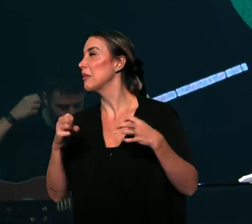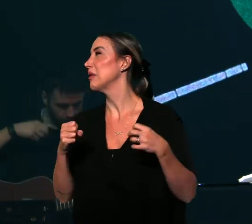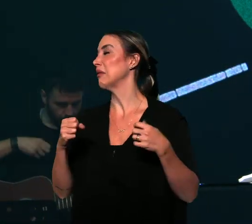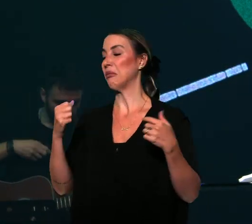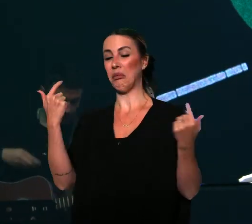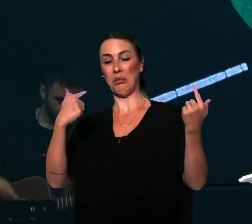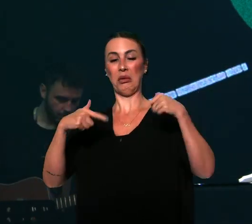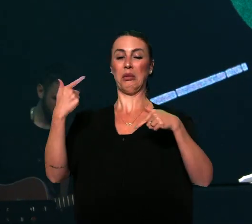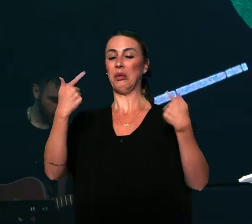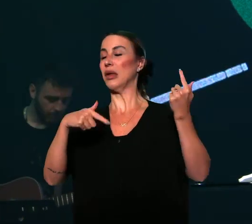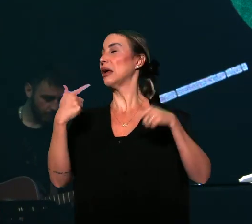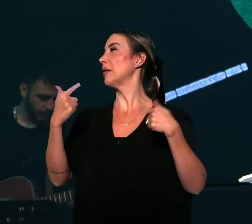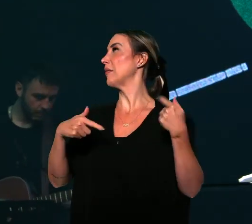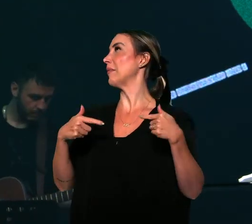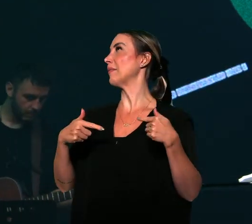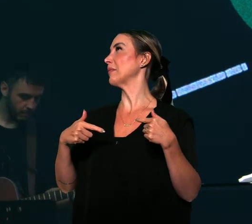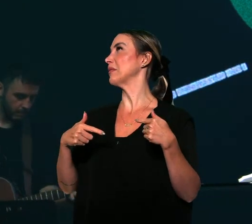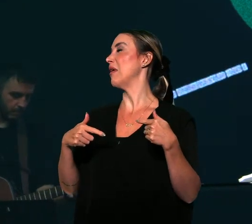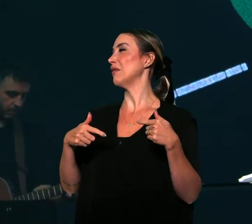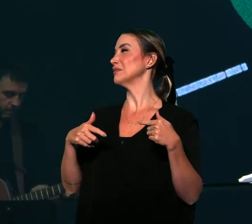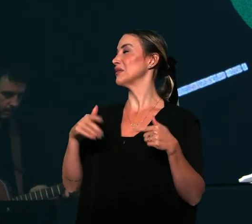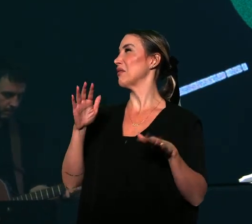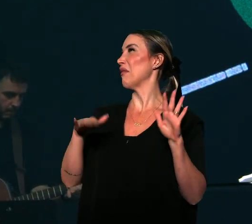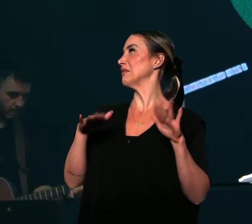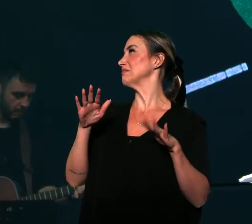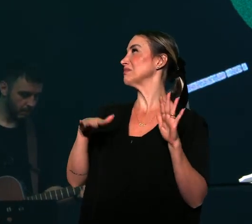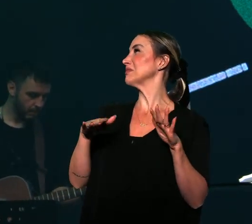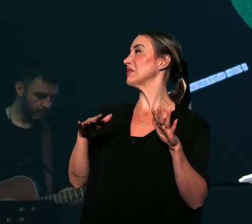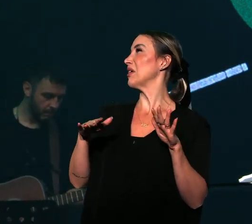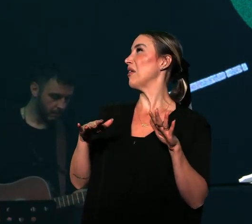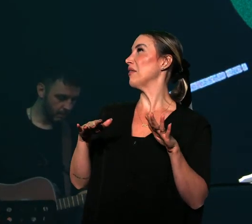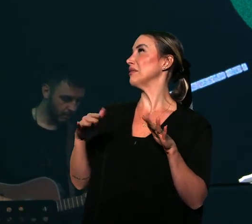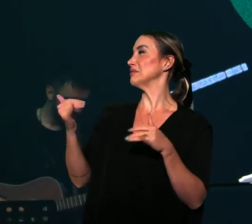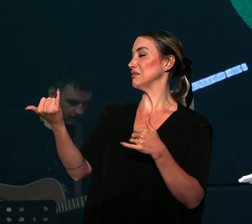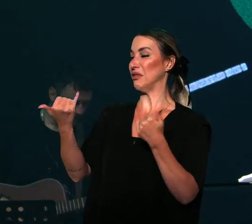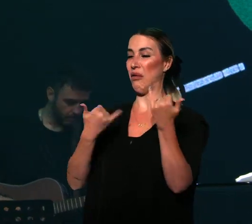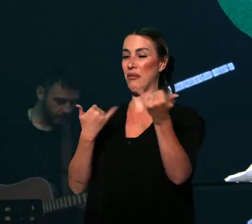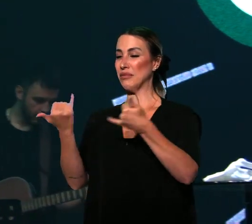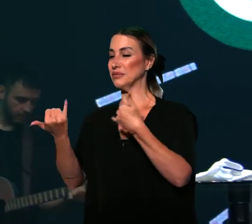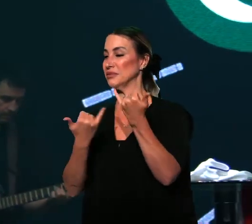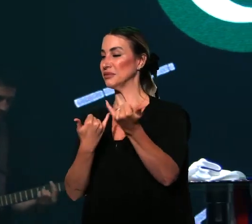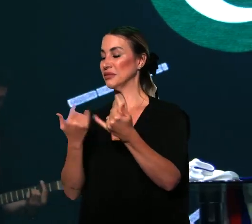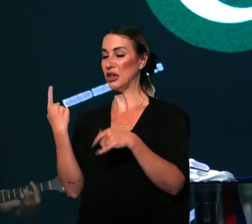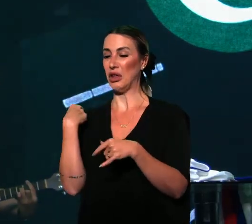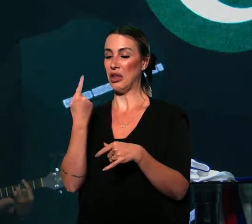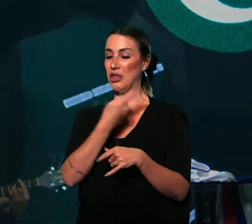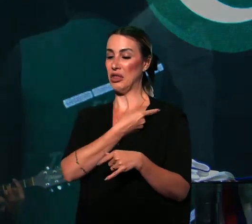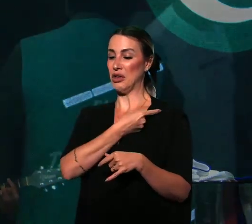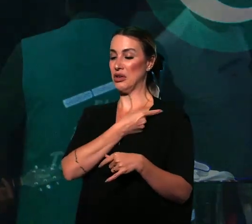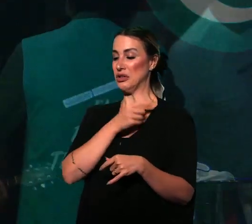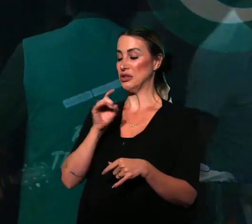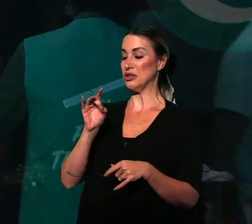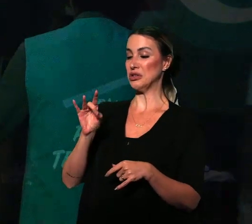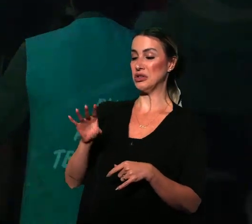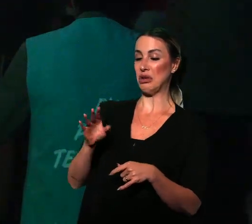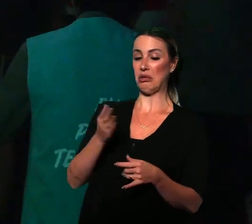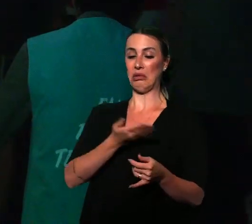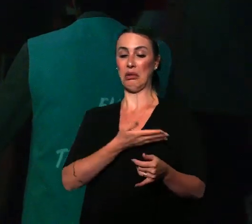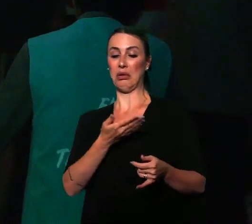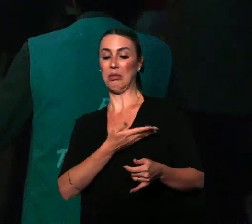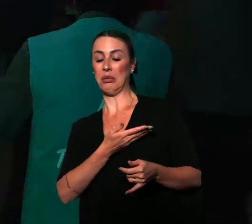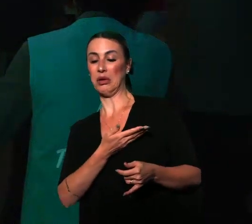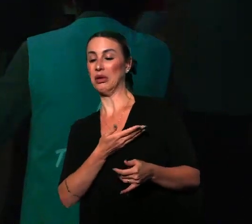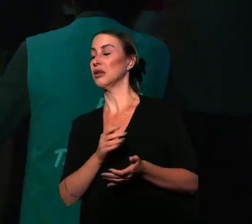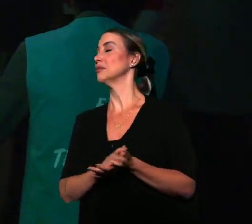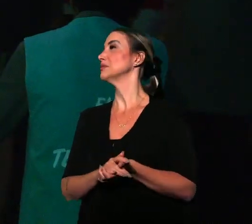falavam que nós éramos simplesmente primos ou simpatizantes, mas Deus, quero declarar aqui em nome de Jesus, nós somos irmãos e irmãs em Cristo nesse lugar,